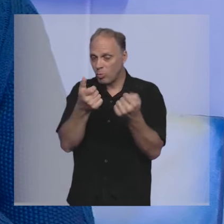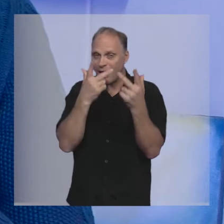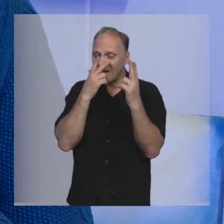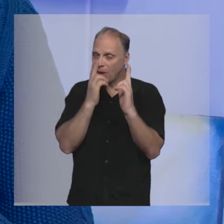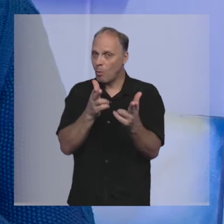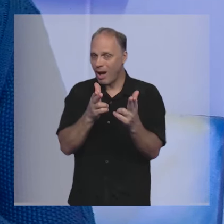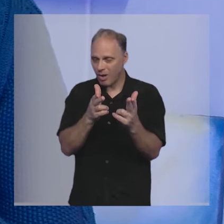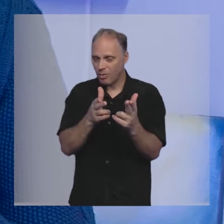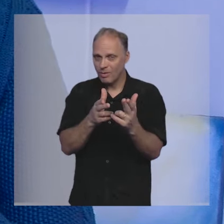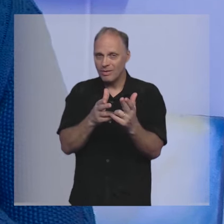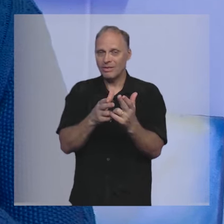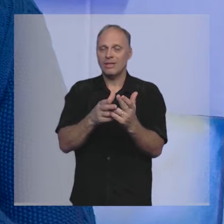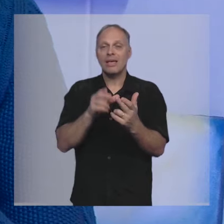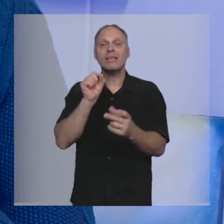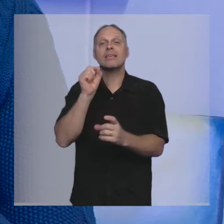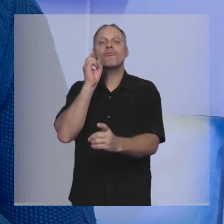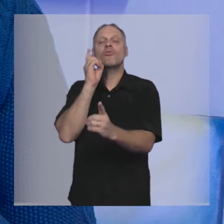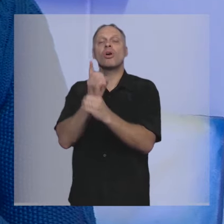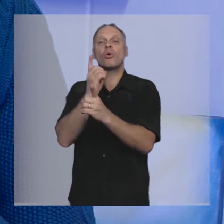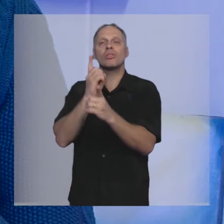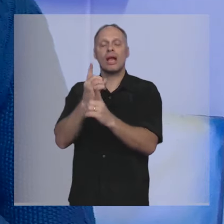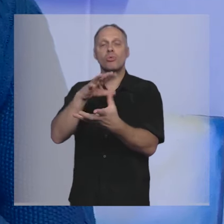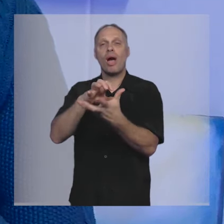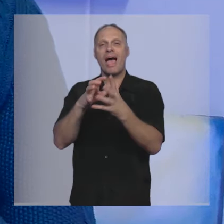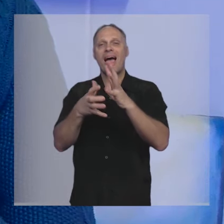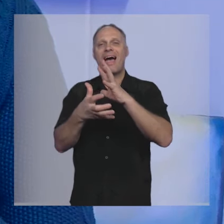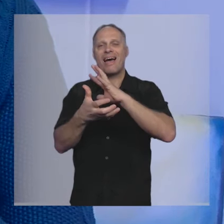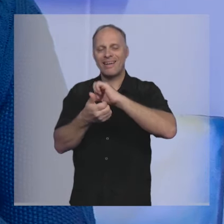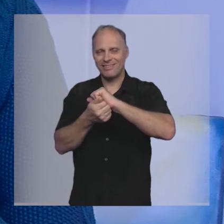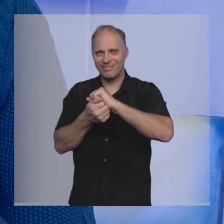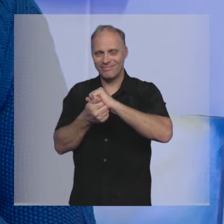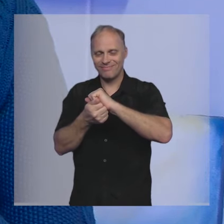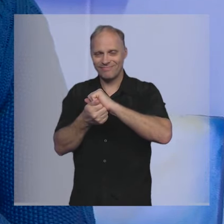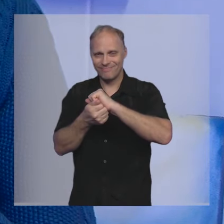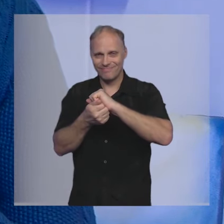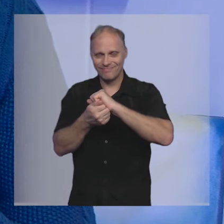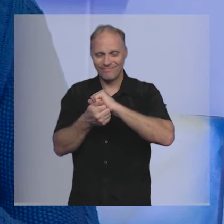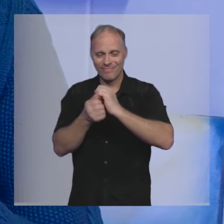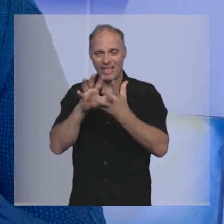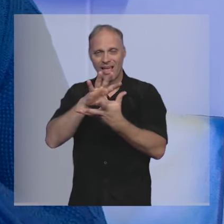mesma época, é que foi descoberta a arte